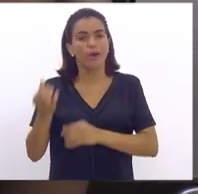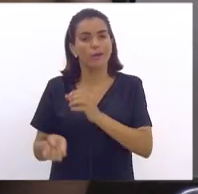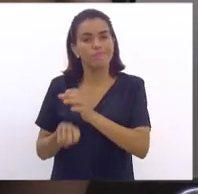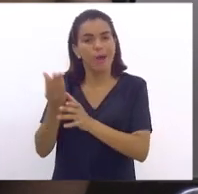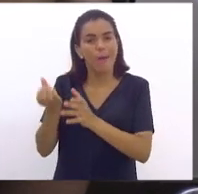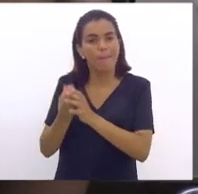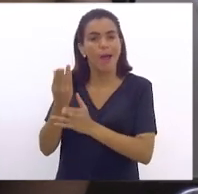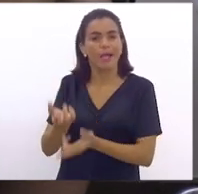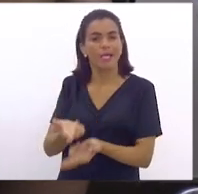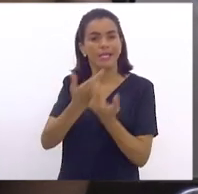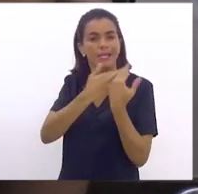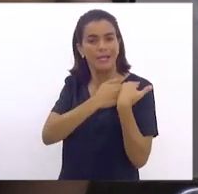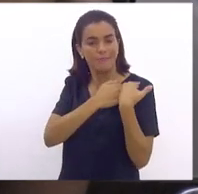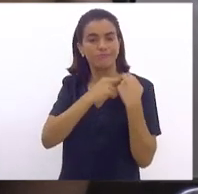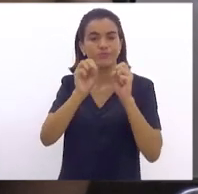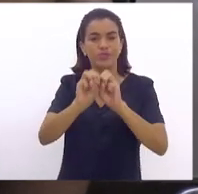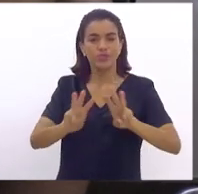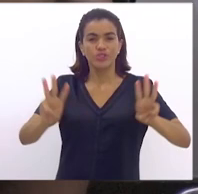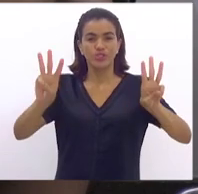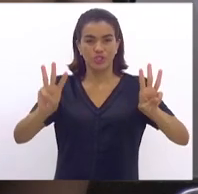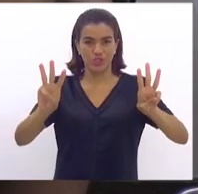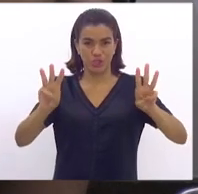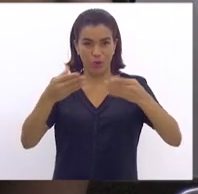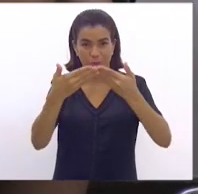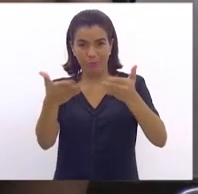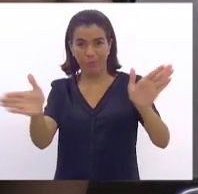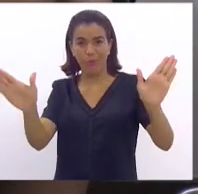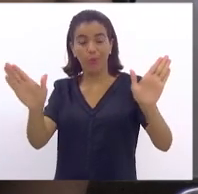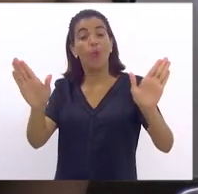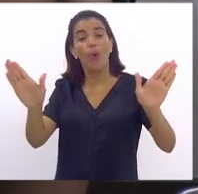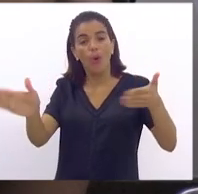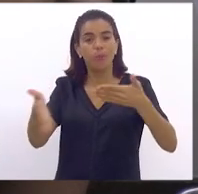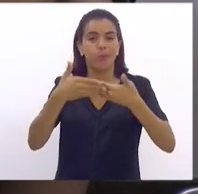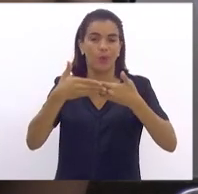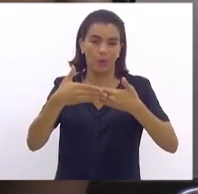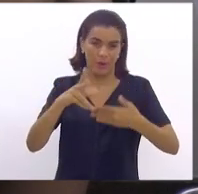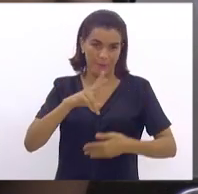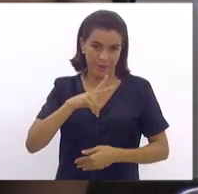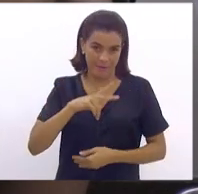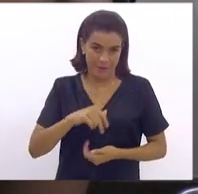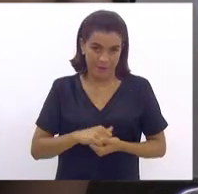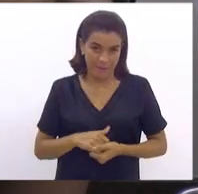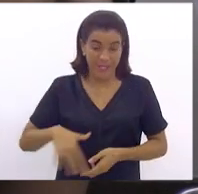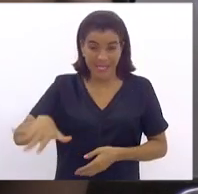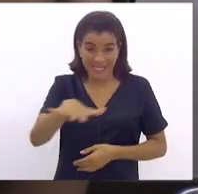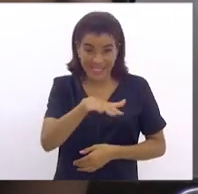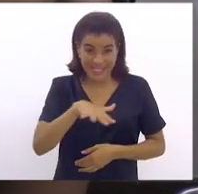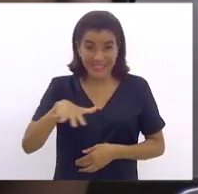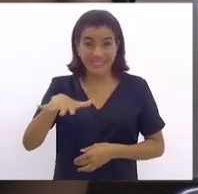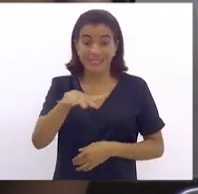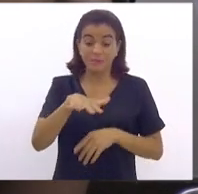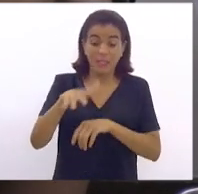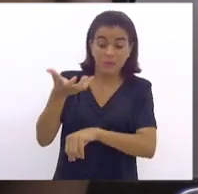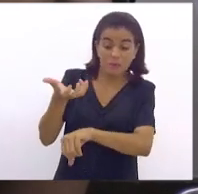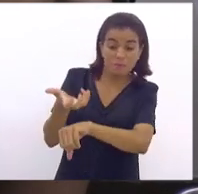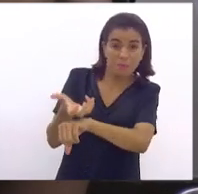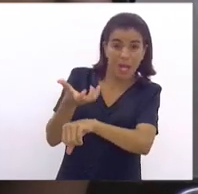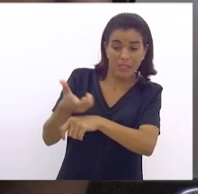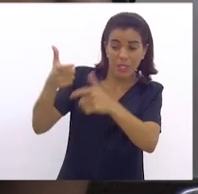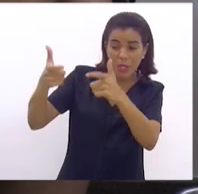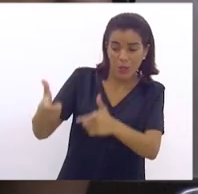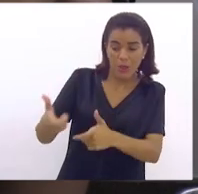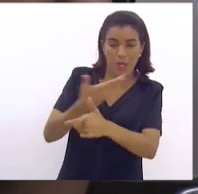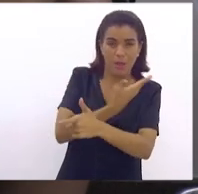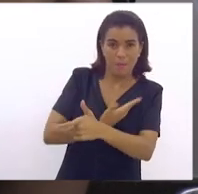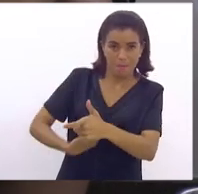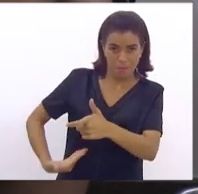promotoras de eventos e shows públicos e privados, em espaço e equipamento público,